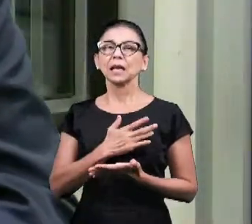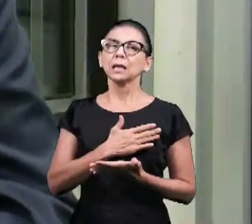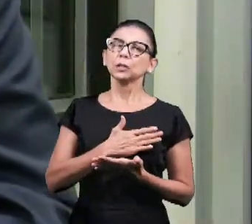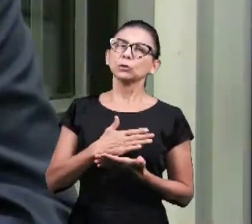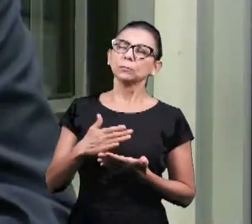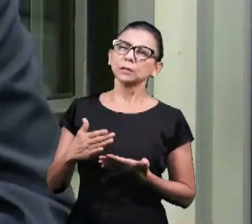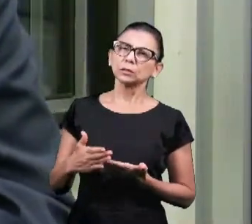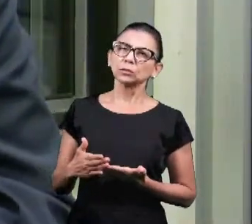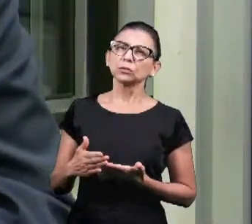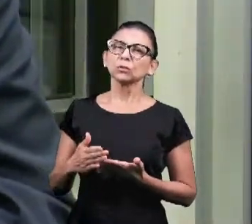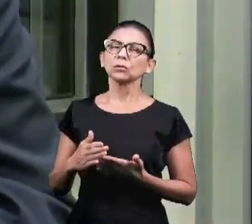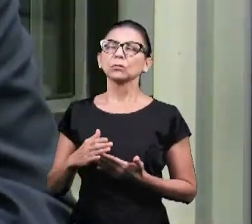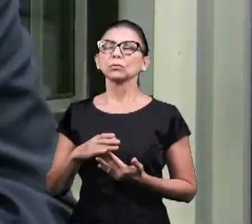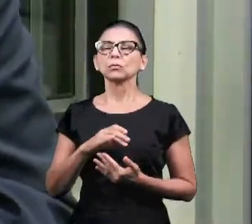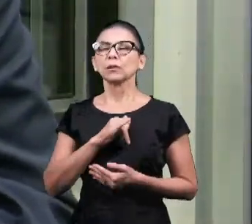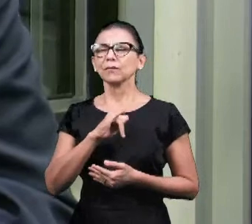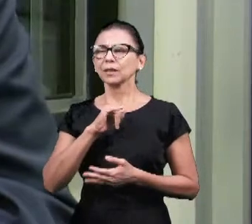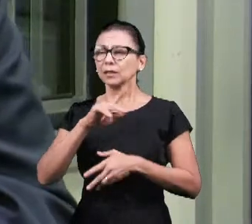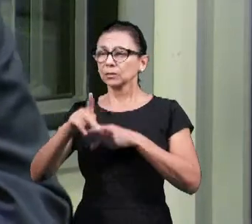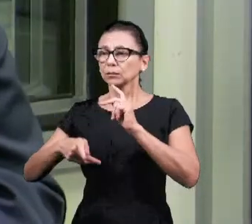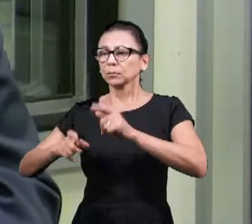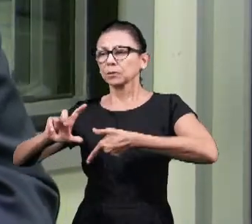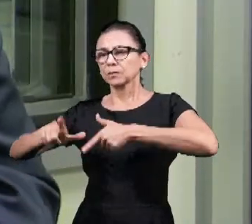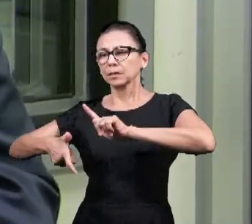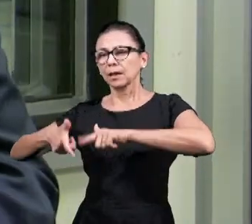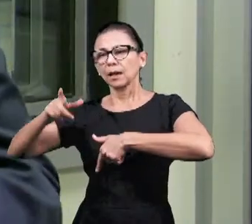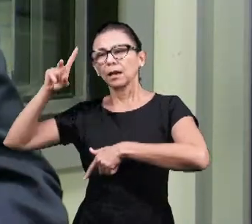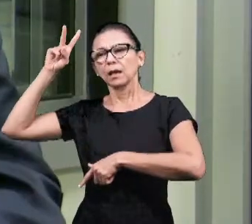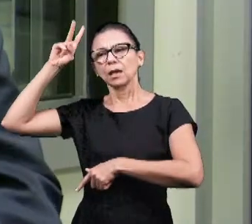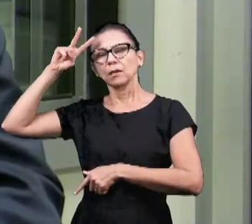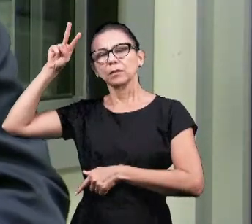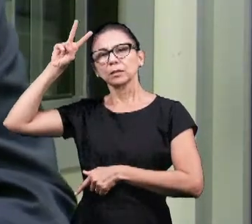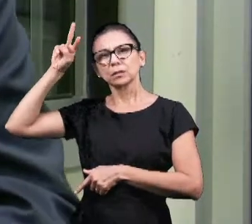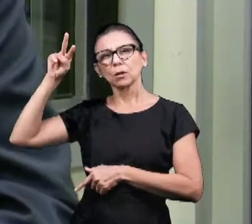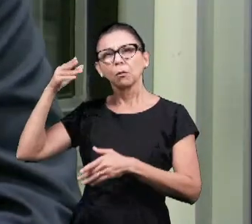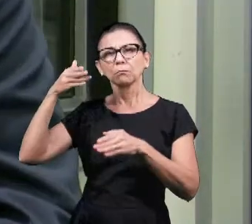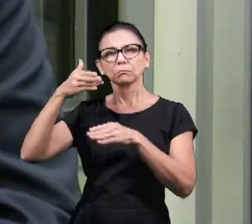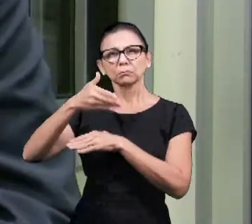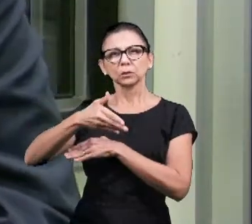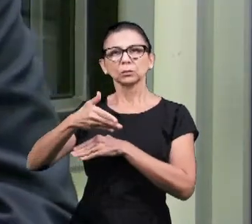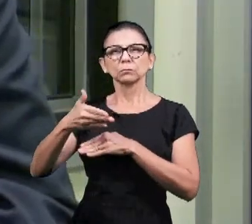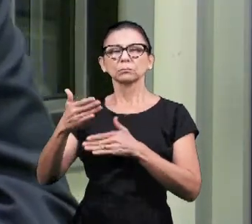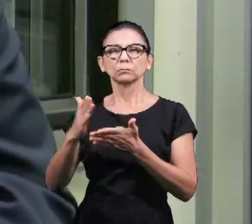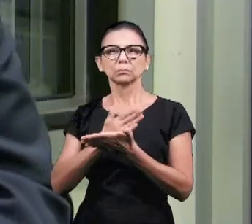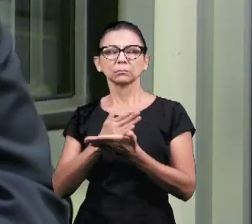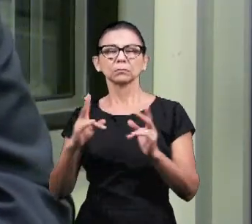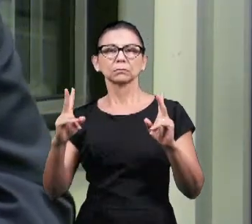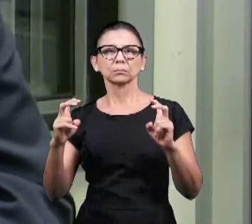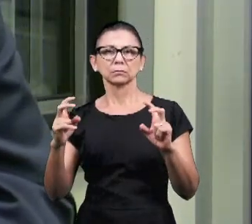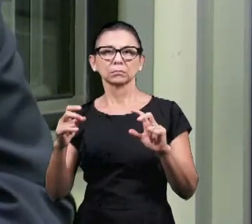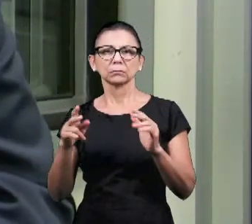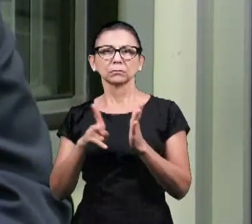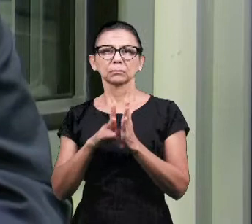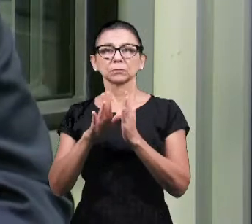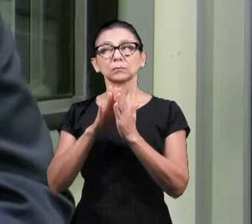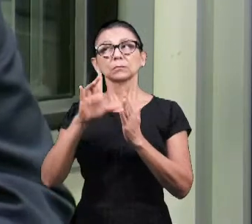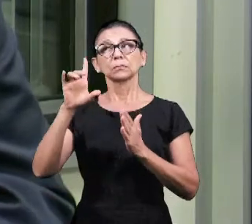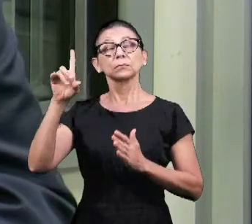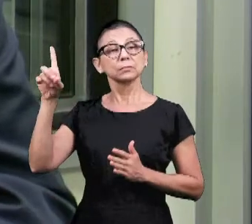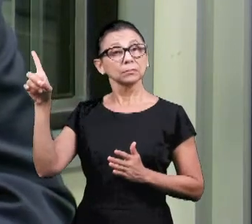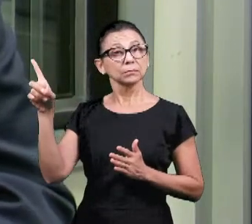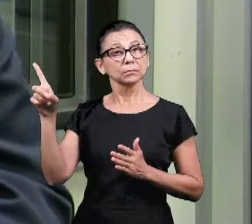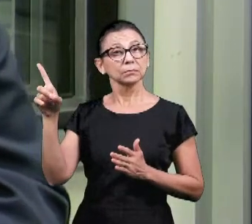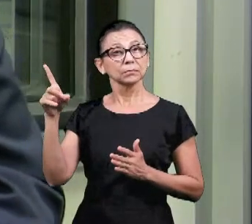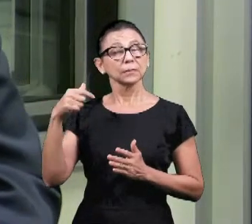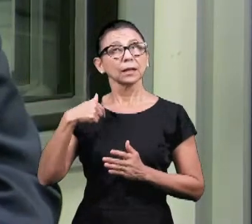da diáspora do povo de Israel, e entrou em alguns assuntos bíblicos. Eu me lembro que ele